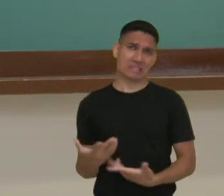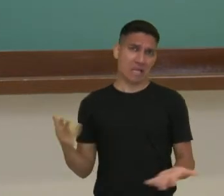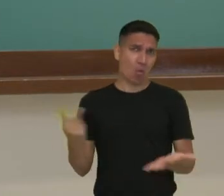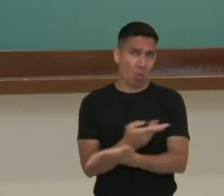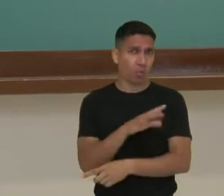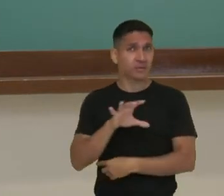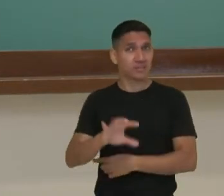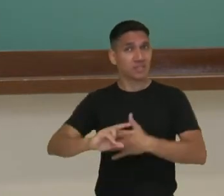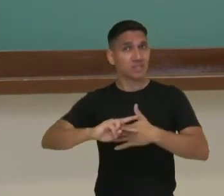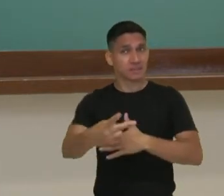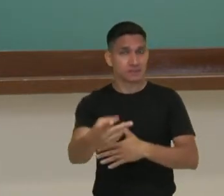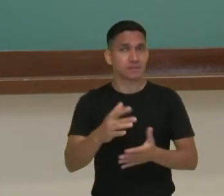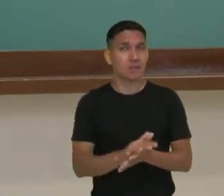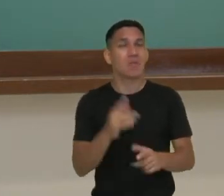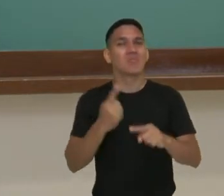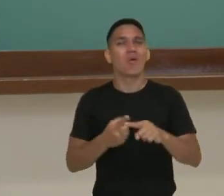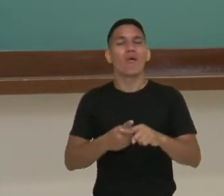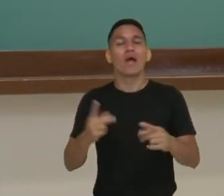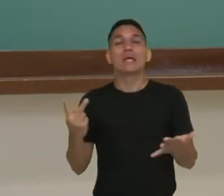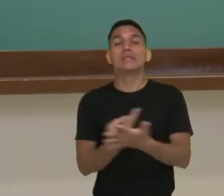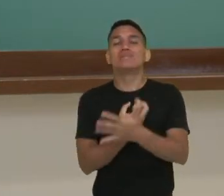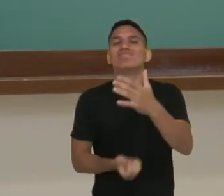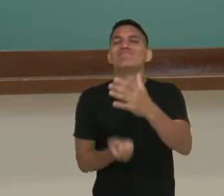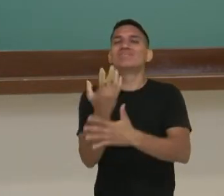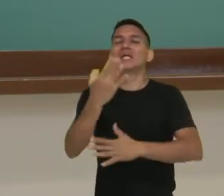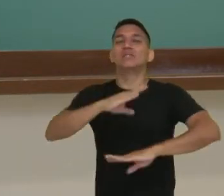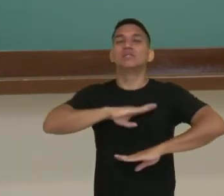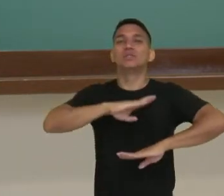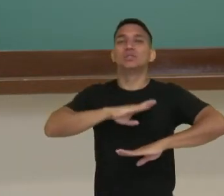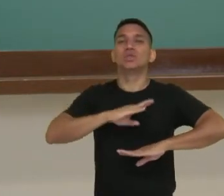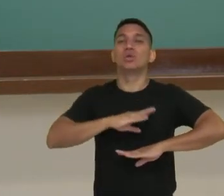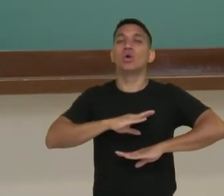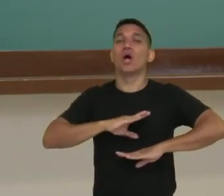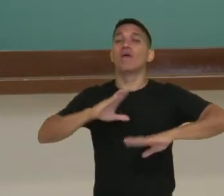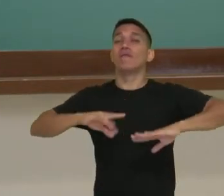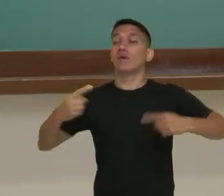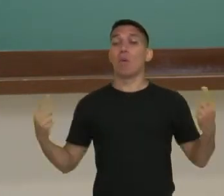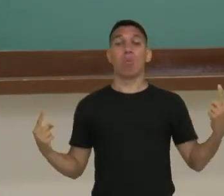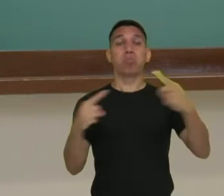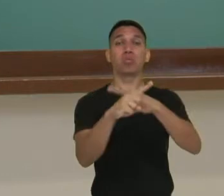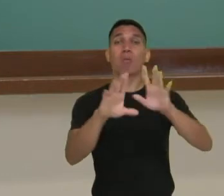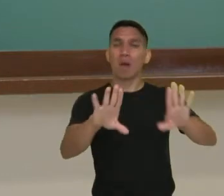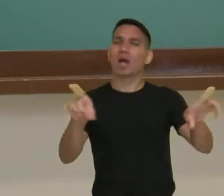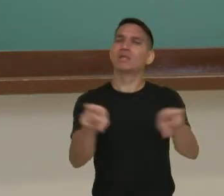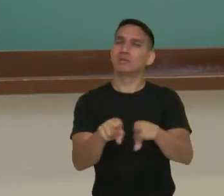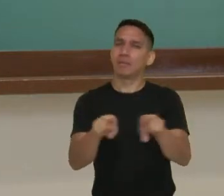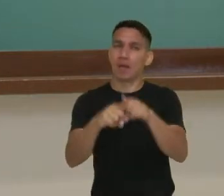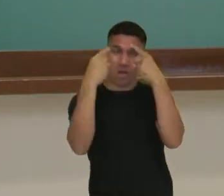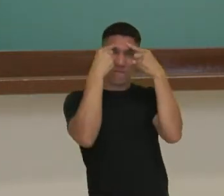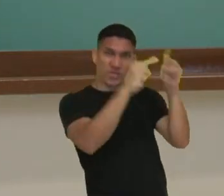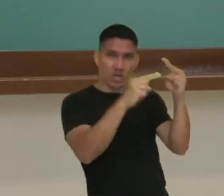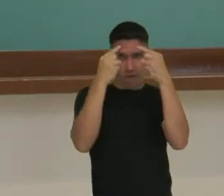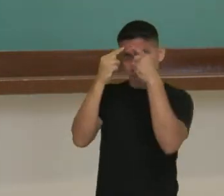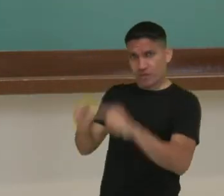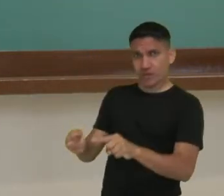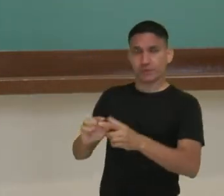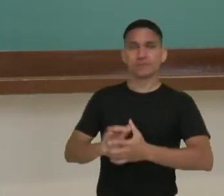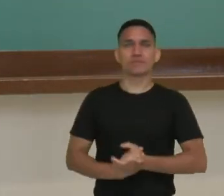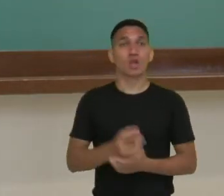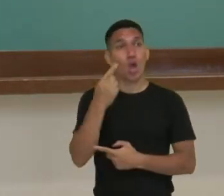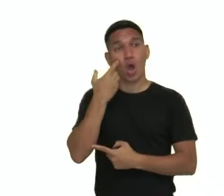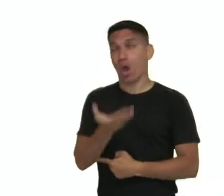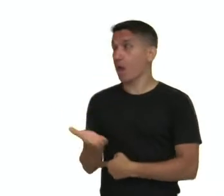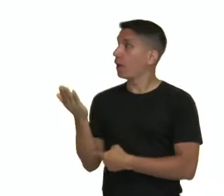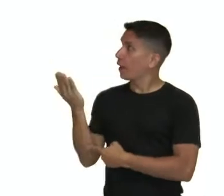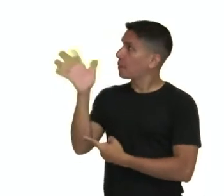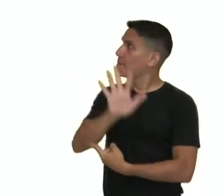acabavam criando uma situação muitas vezes não só de oposição, mas também de violência? Aqui a gente tem uma imagem